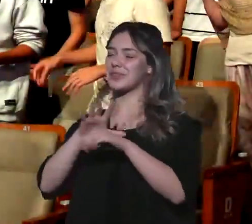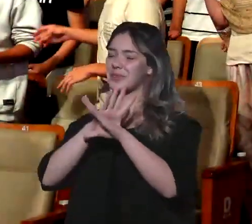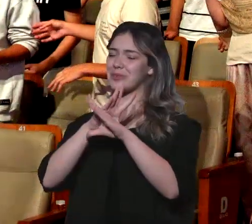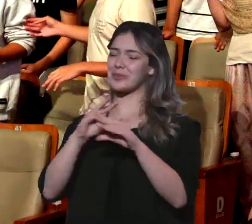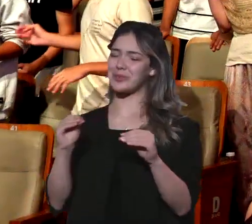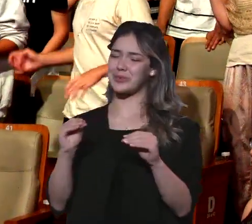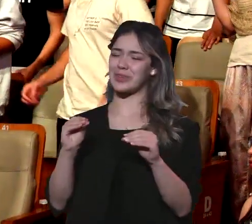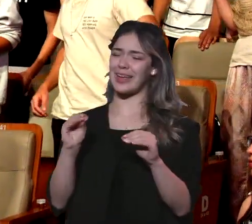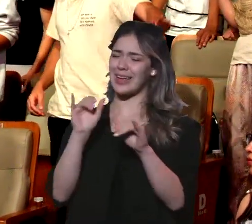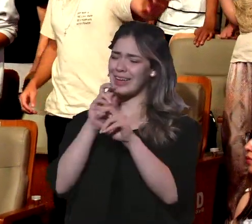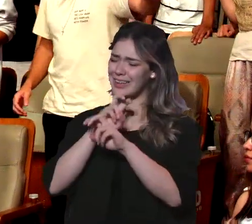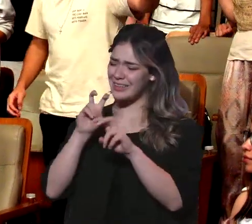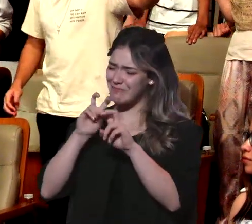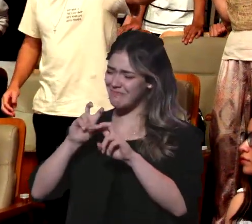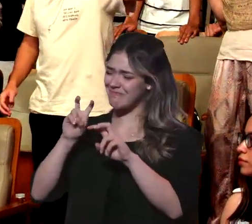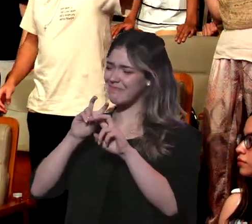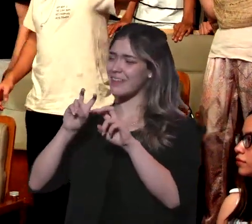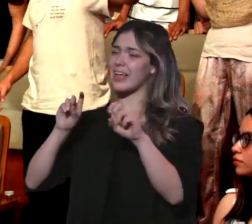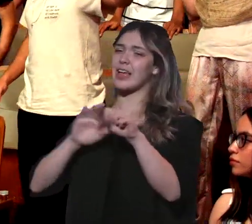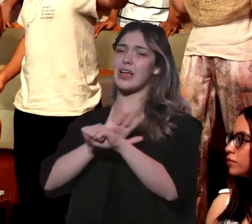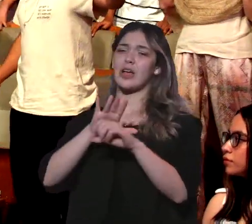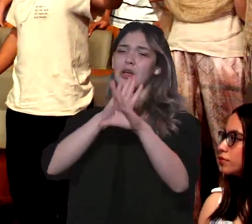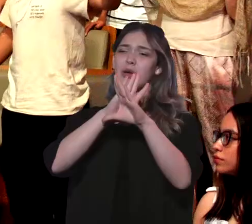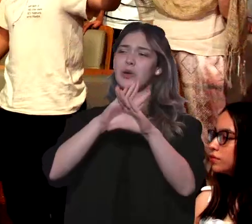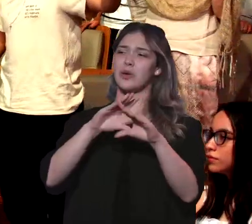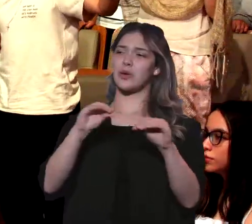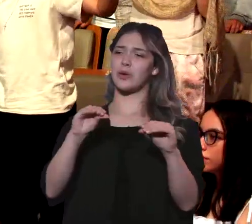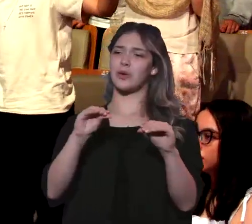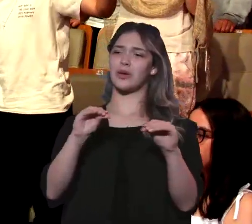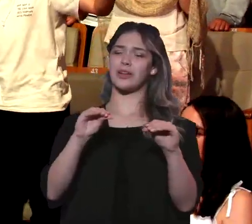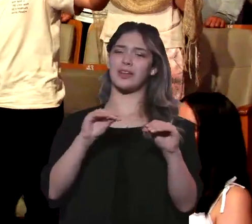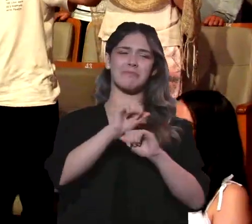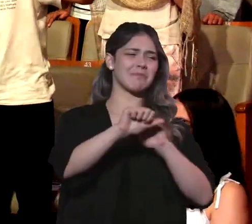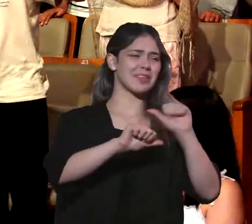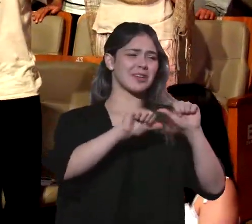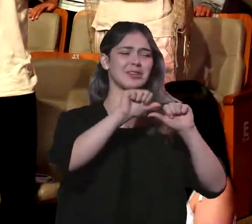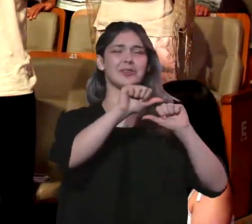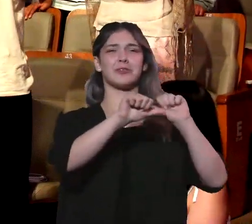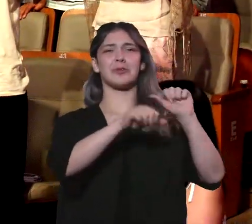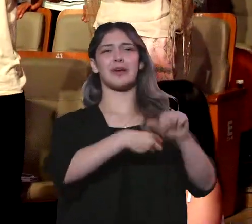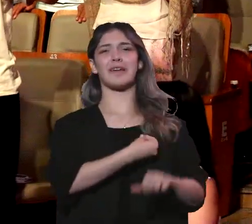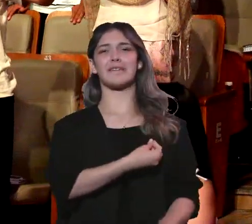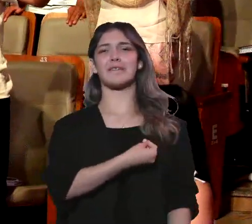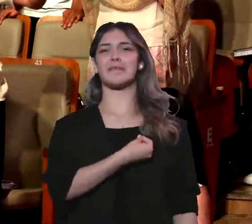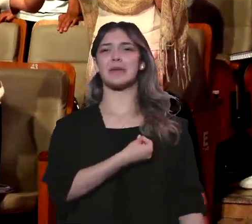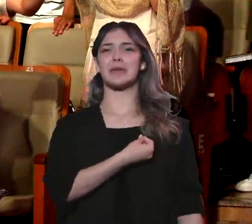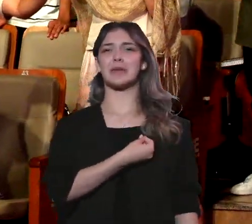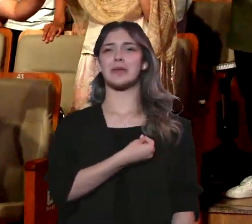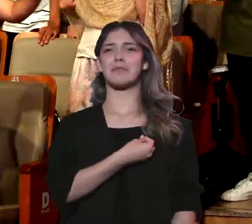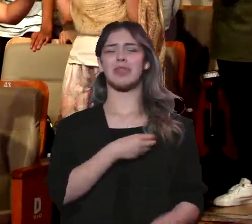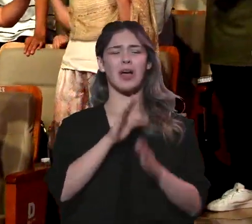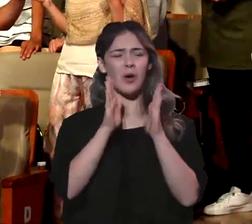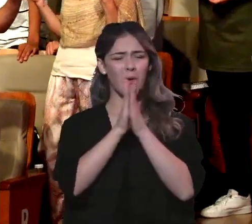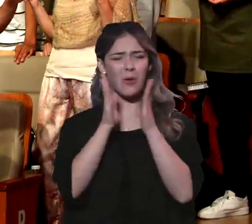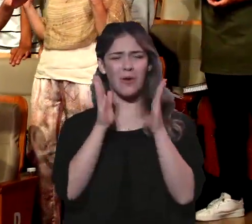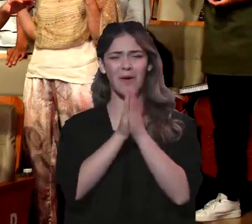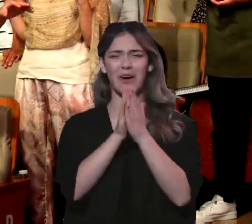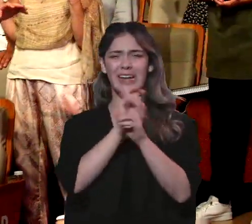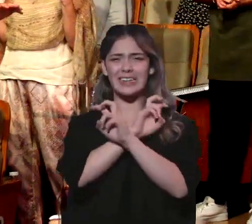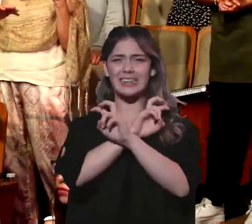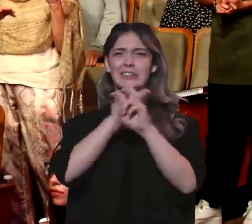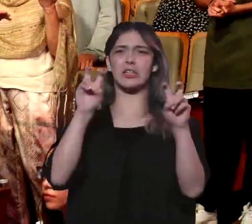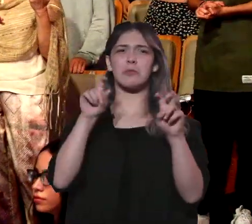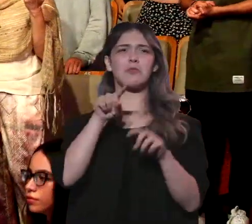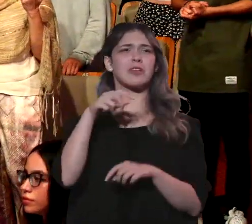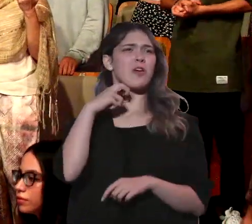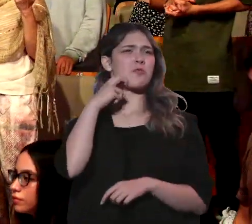cura, pede transformação de Deus. Abre a sua boca. Abre a sua boca. Não tenha